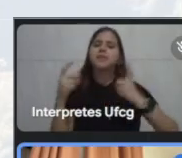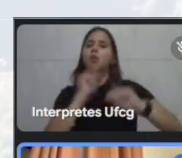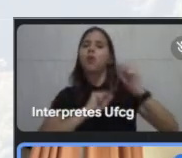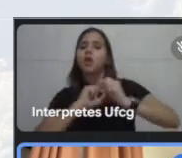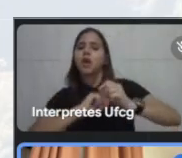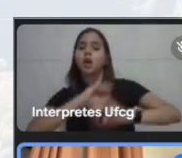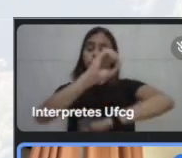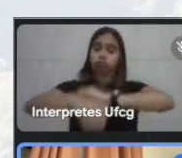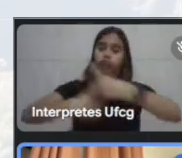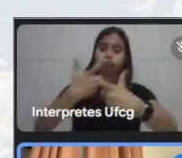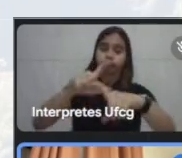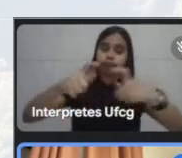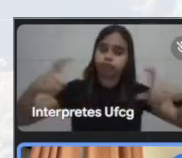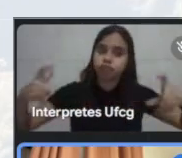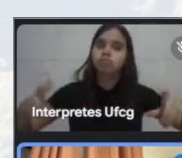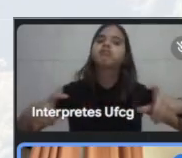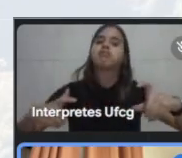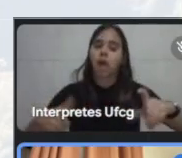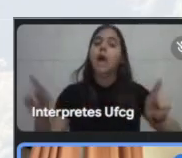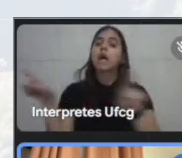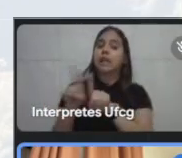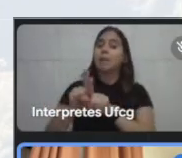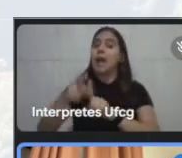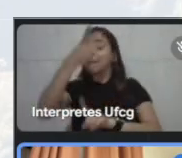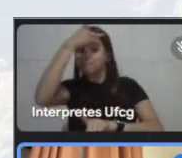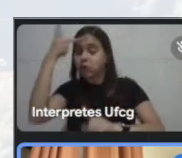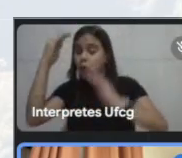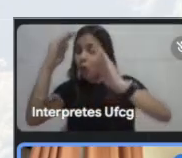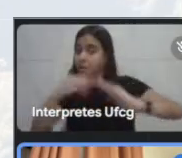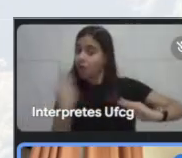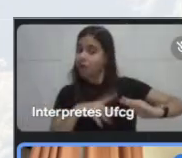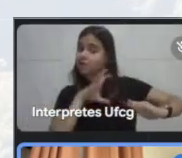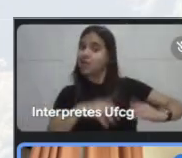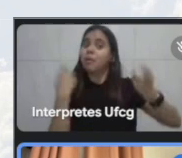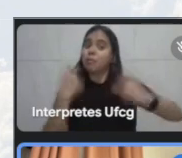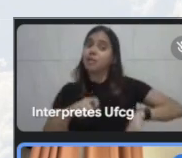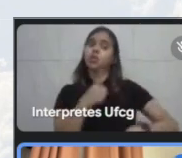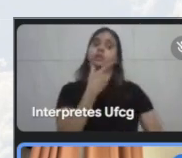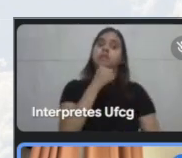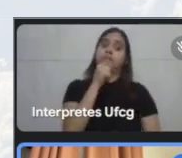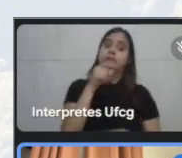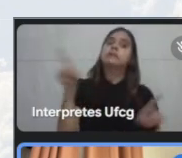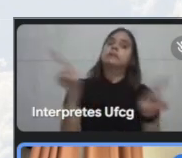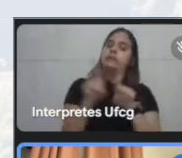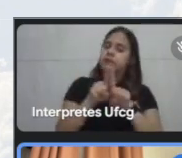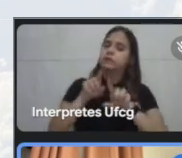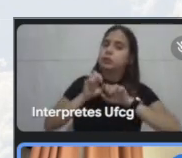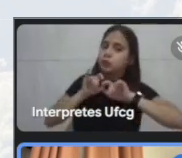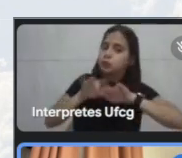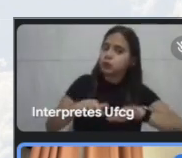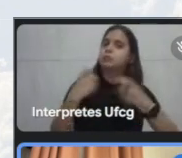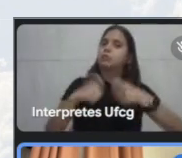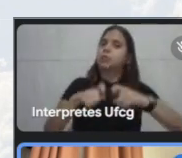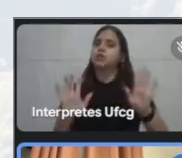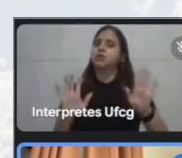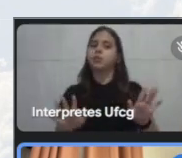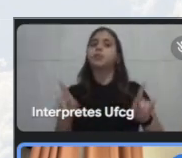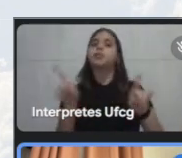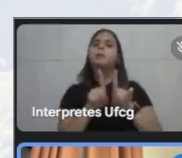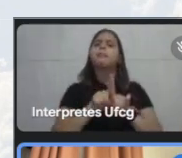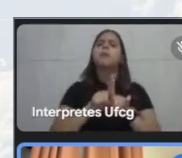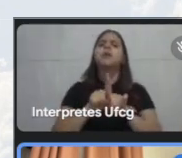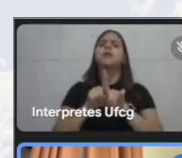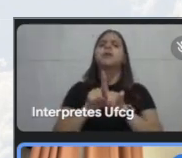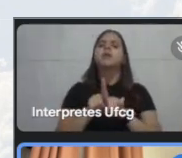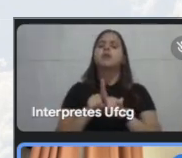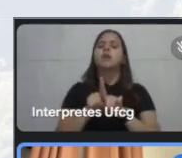a área urbana da cidade e a demanda de água da cidade. Esse aqui é o fluxograma metodológico, acho que fica melhor para vocês